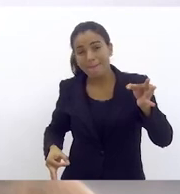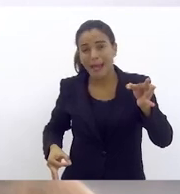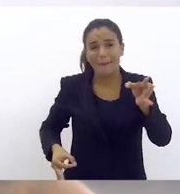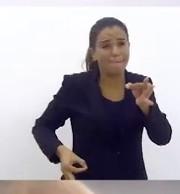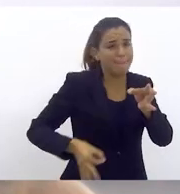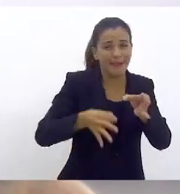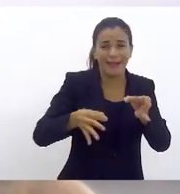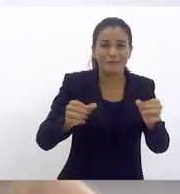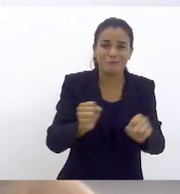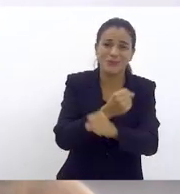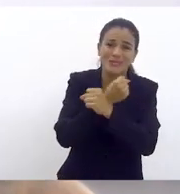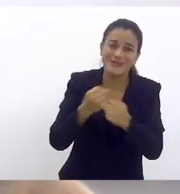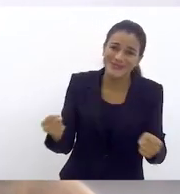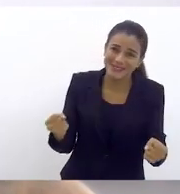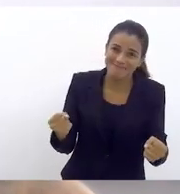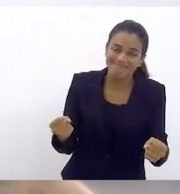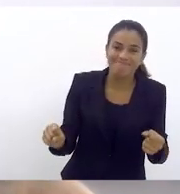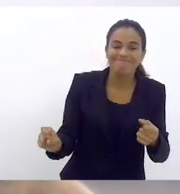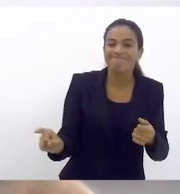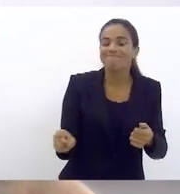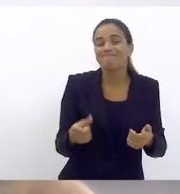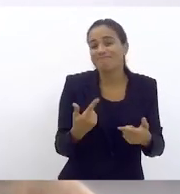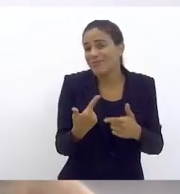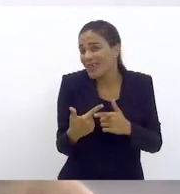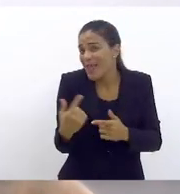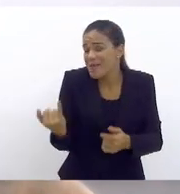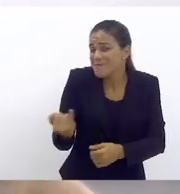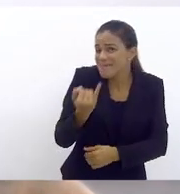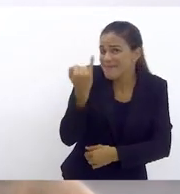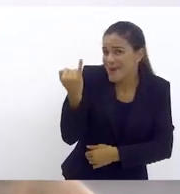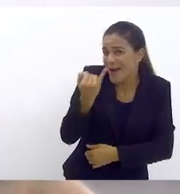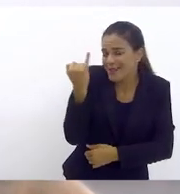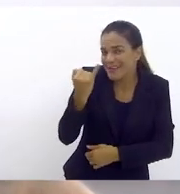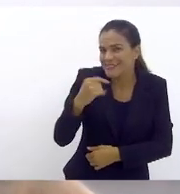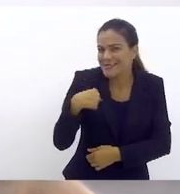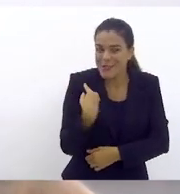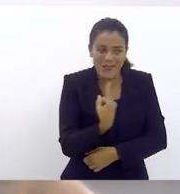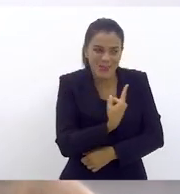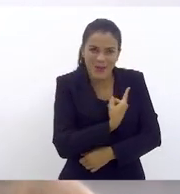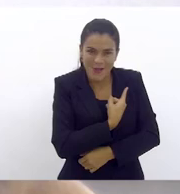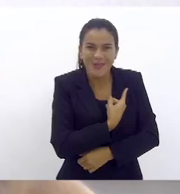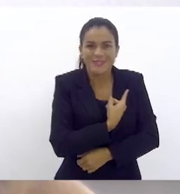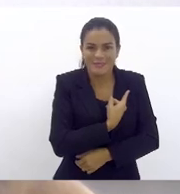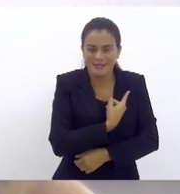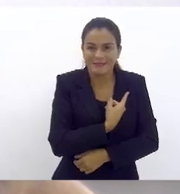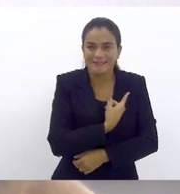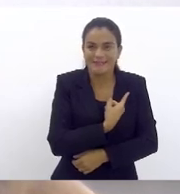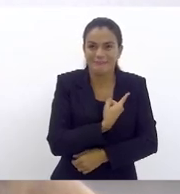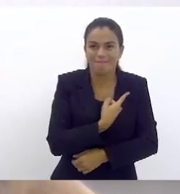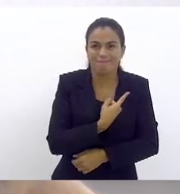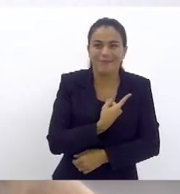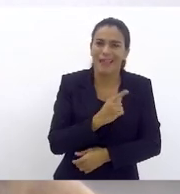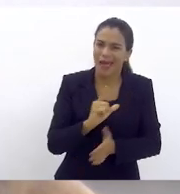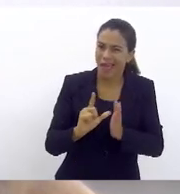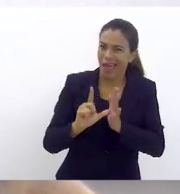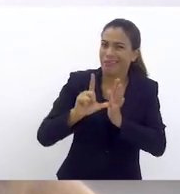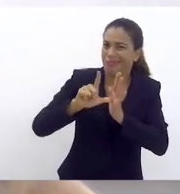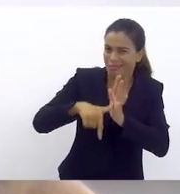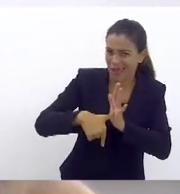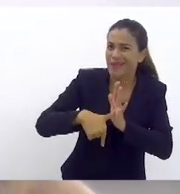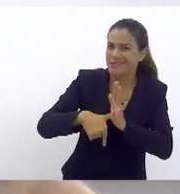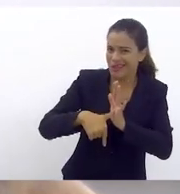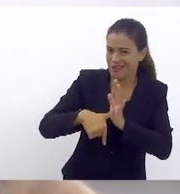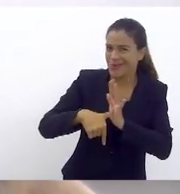possível primeiro é importante considerar que nós estamos com um pouco de atraso gostaria de